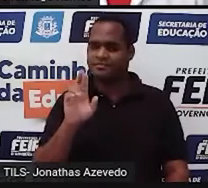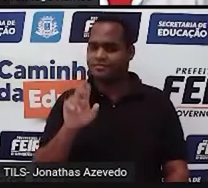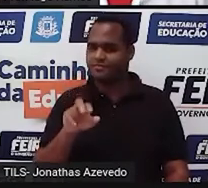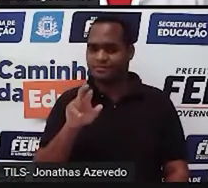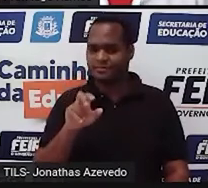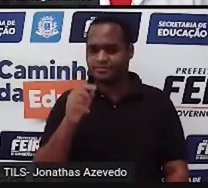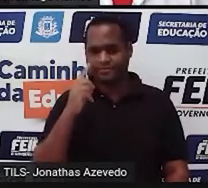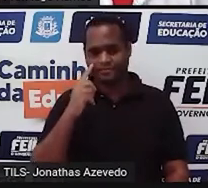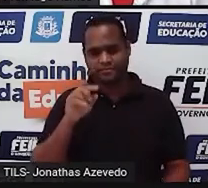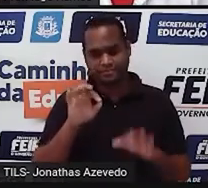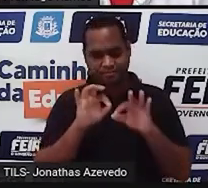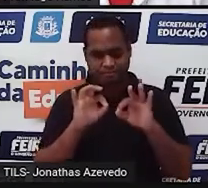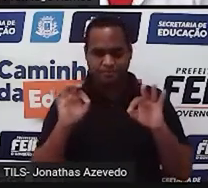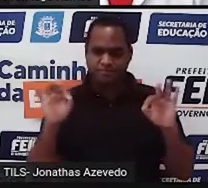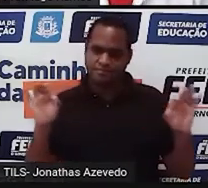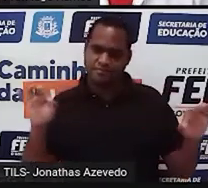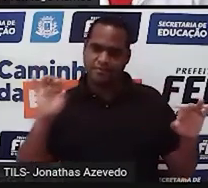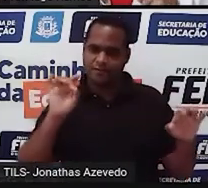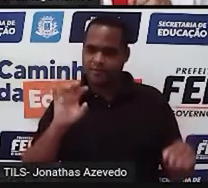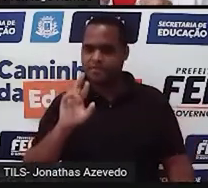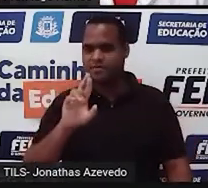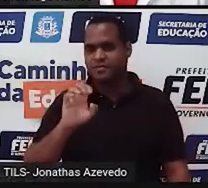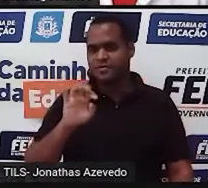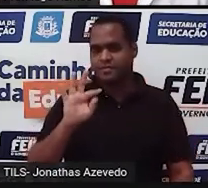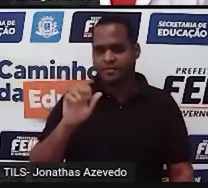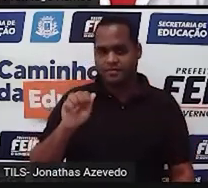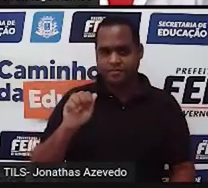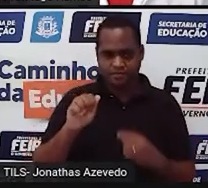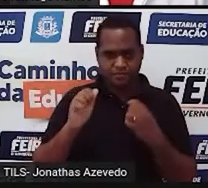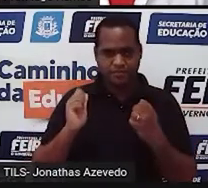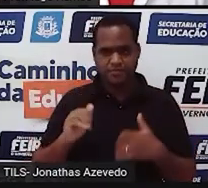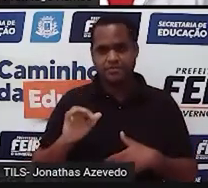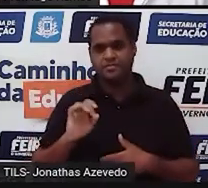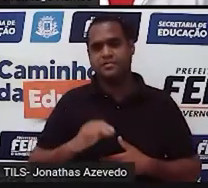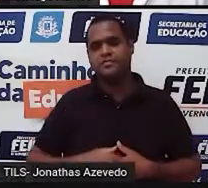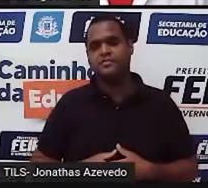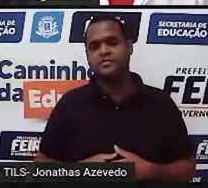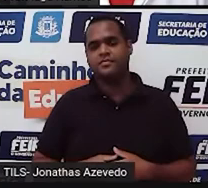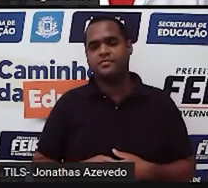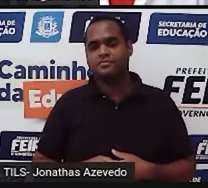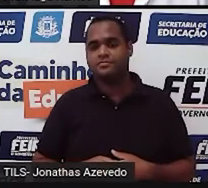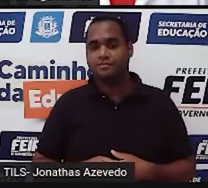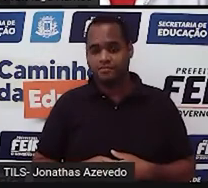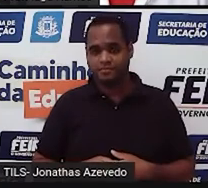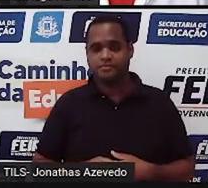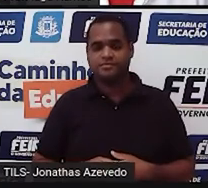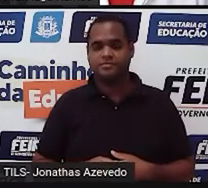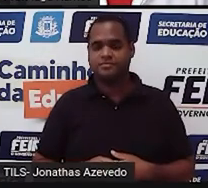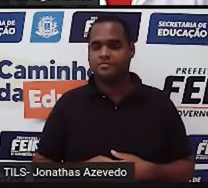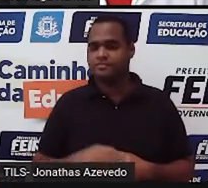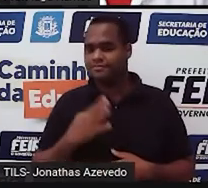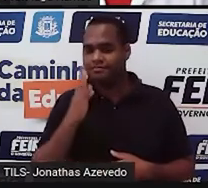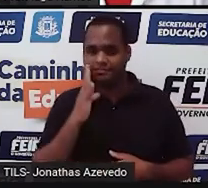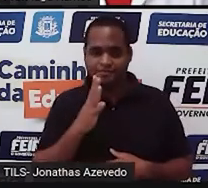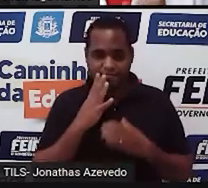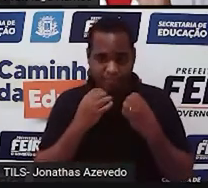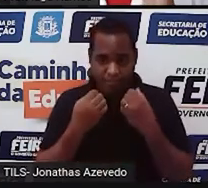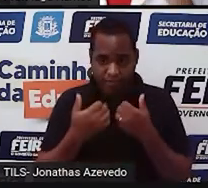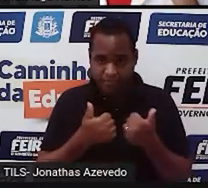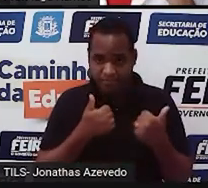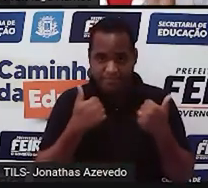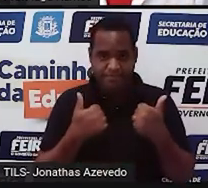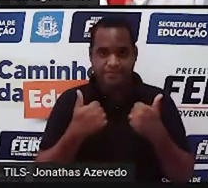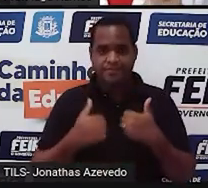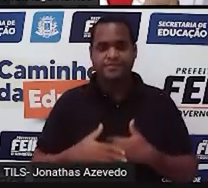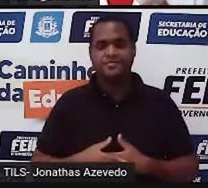a verdade é só um segmento é uma parte de uma reta que fica limitada entre dois pontos tá bom bacana é isso pois